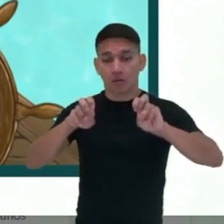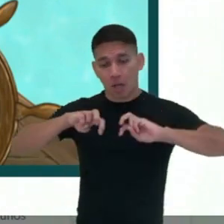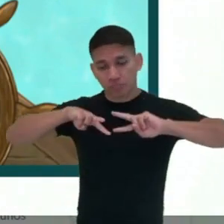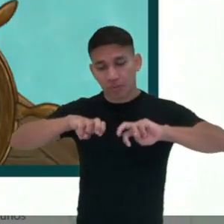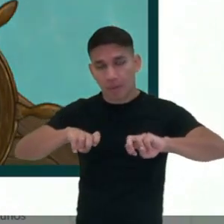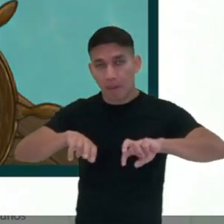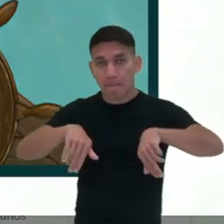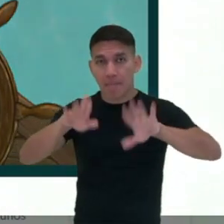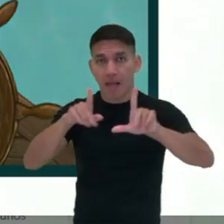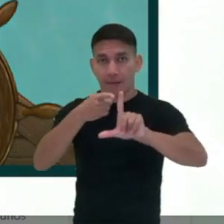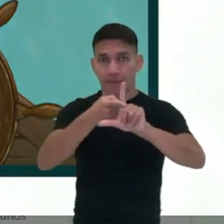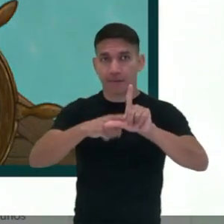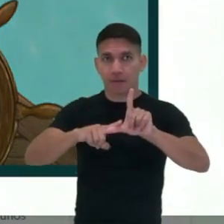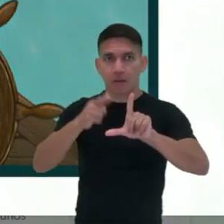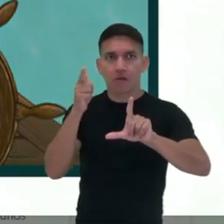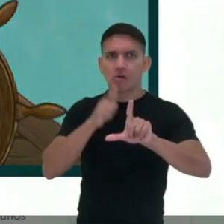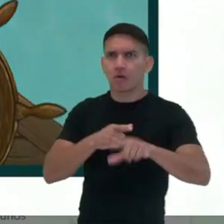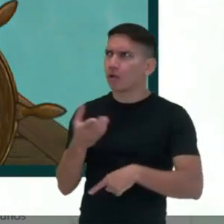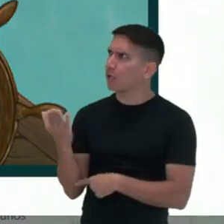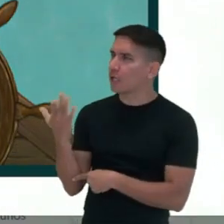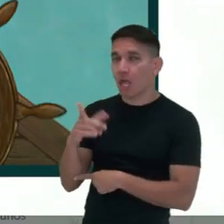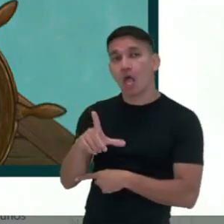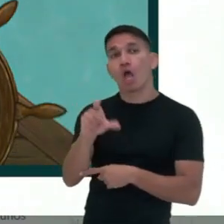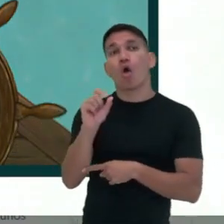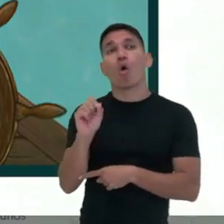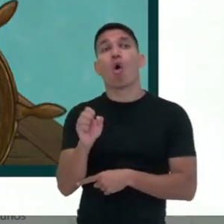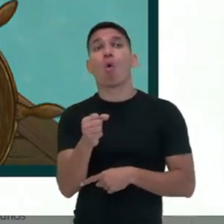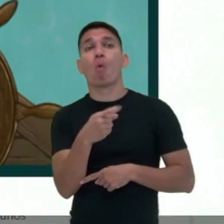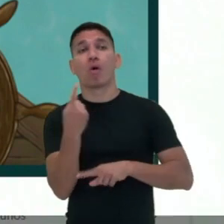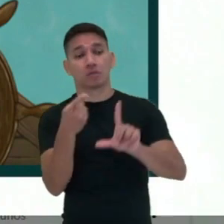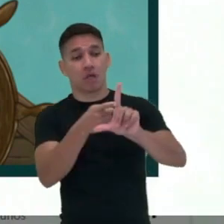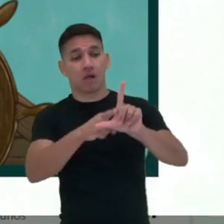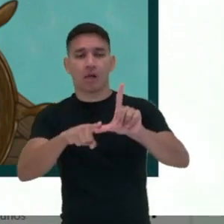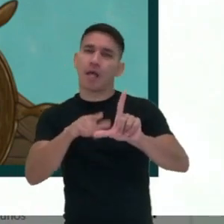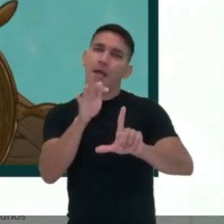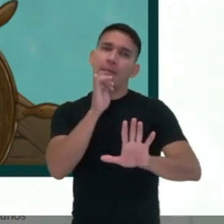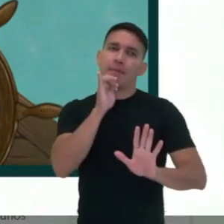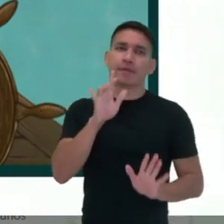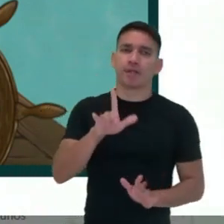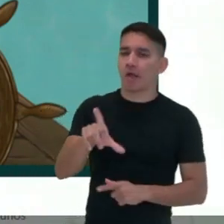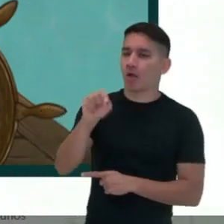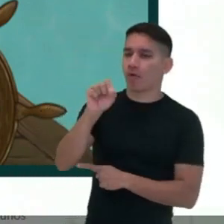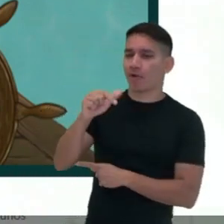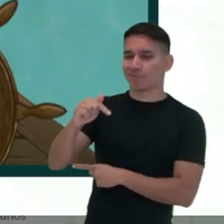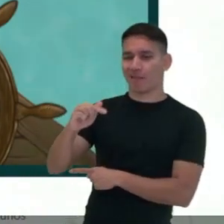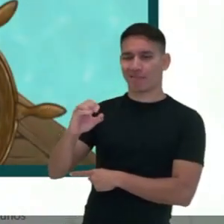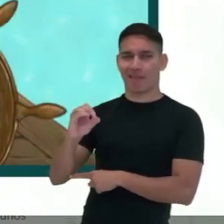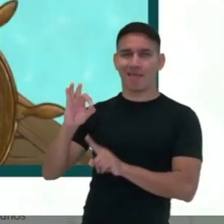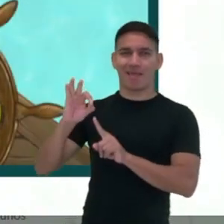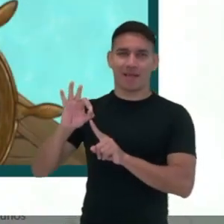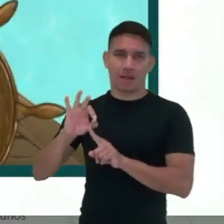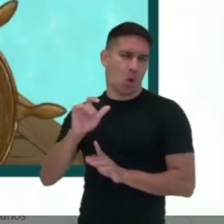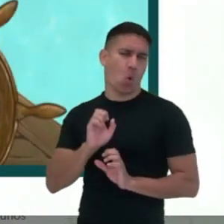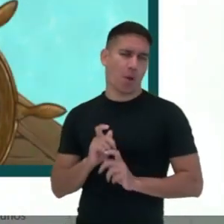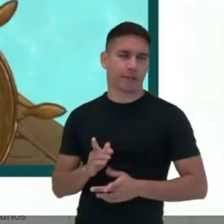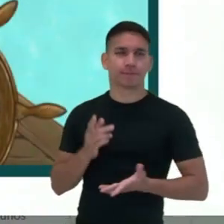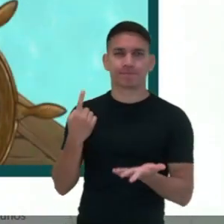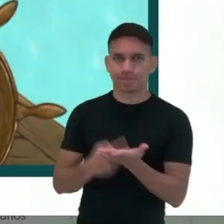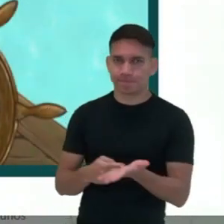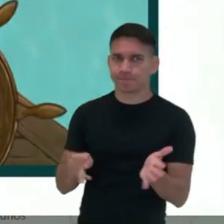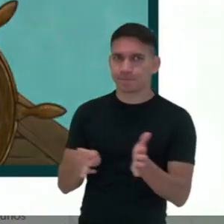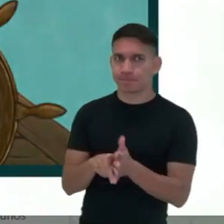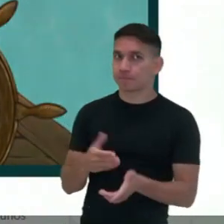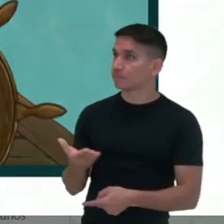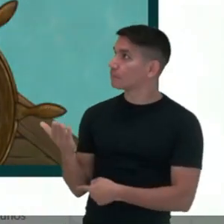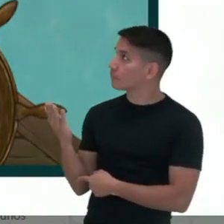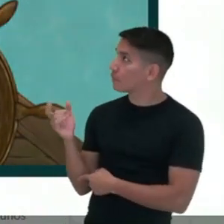Então aqui ele traz a opção de você escolher uma angulação, por exemplo, vou escolher 70 graus, vamos lá, pronto. Escolhi 70 graus.